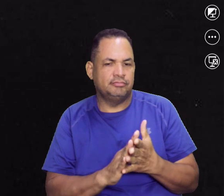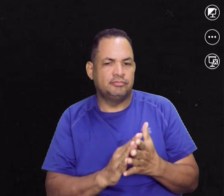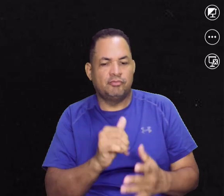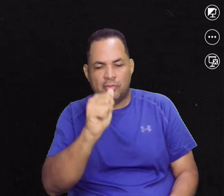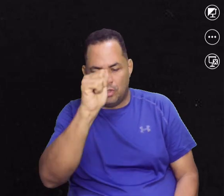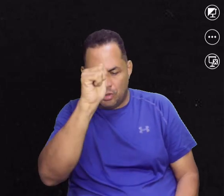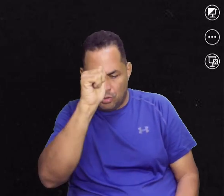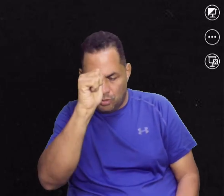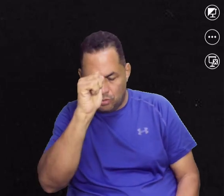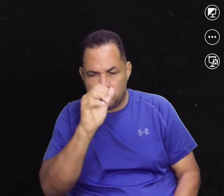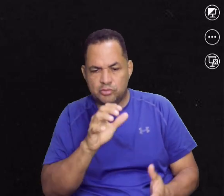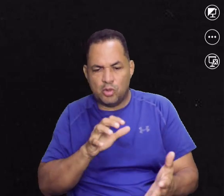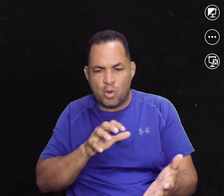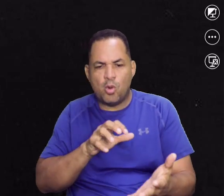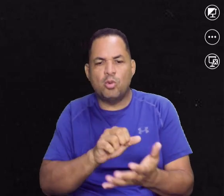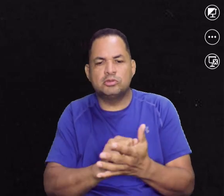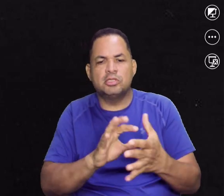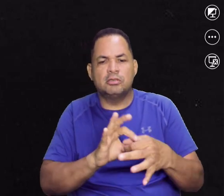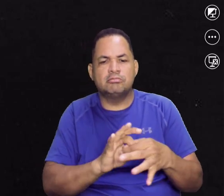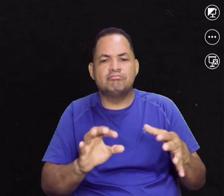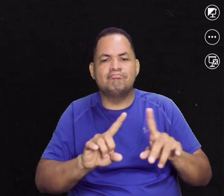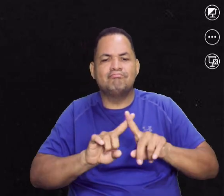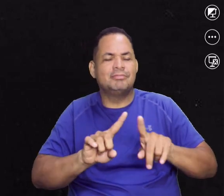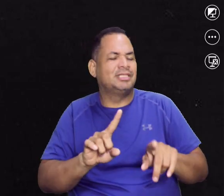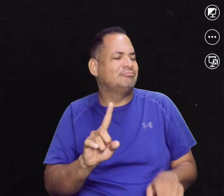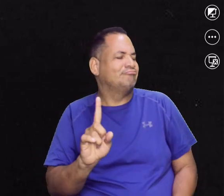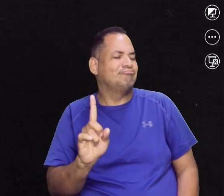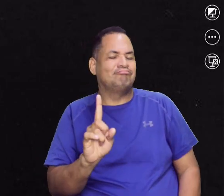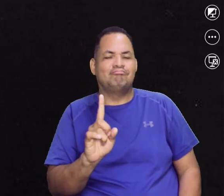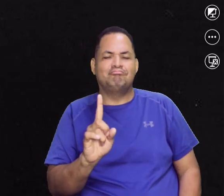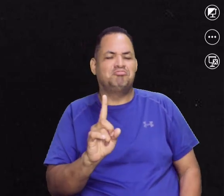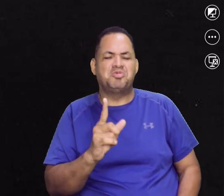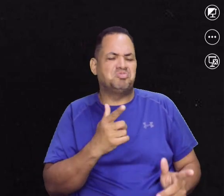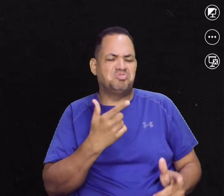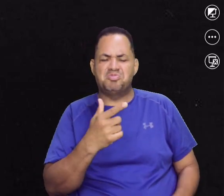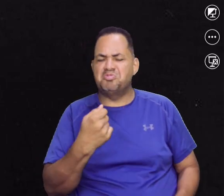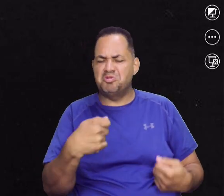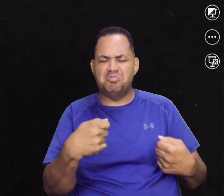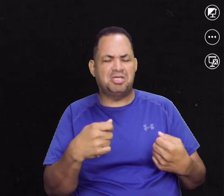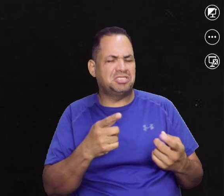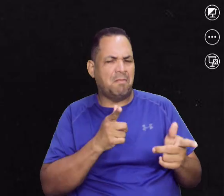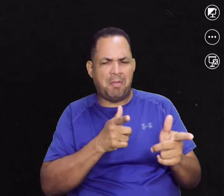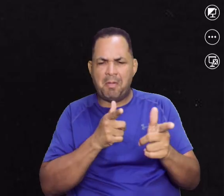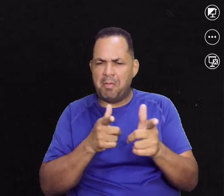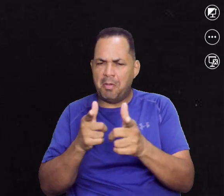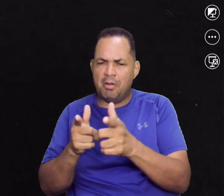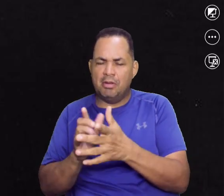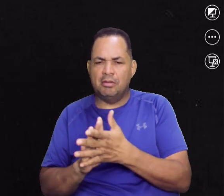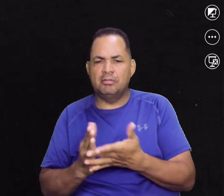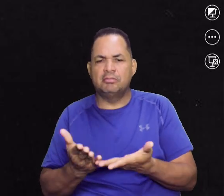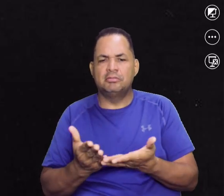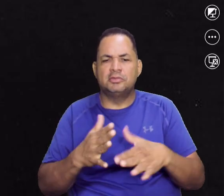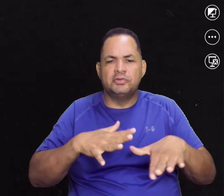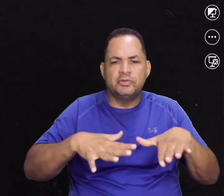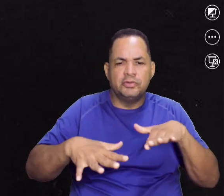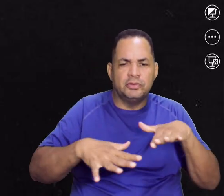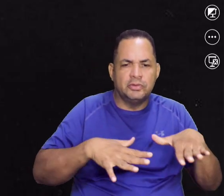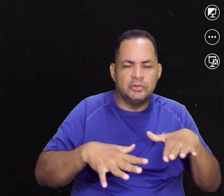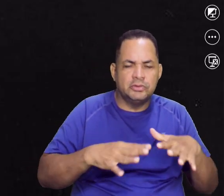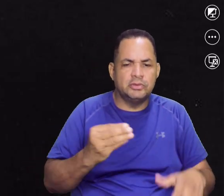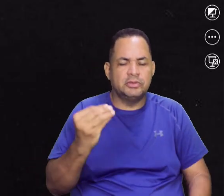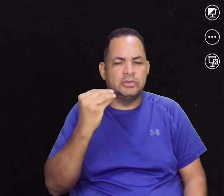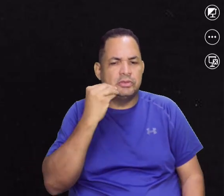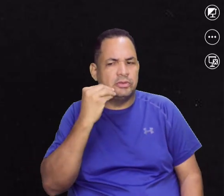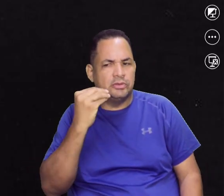indianos iriam conquistar sua independência, mas sem pegar em armas, fazendo alguns movimentos para